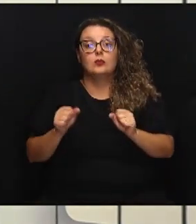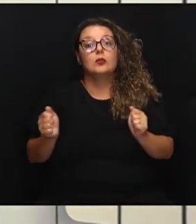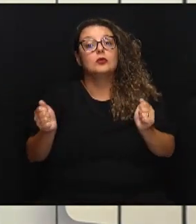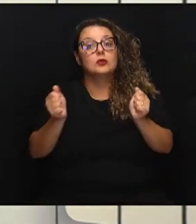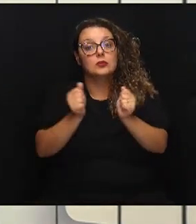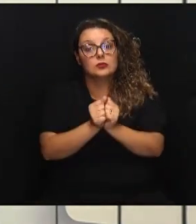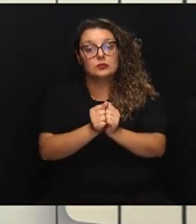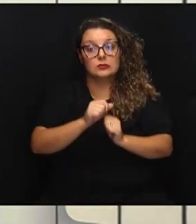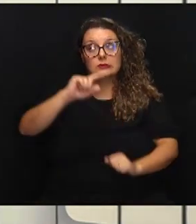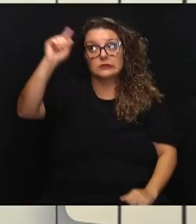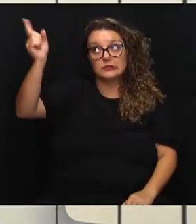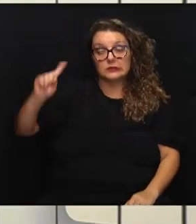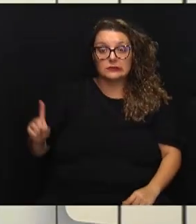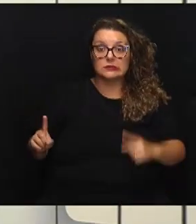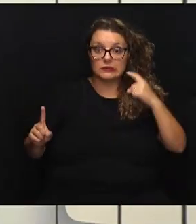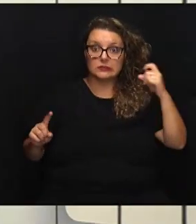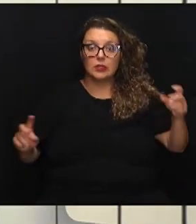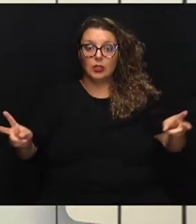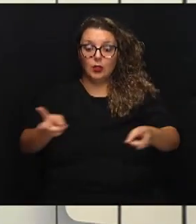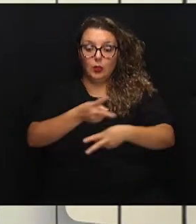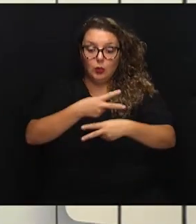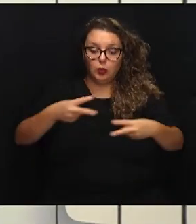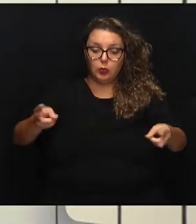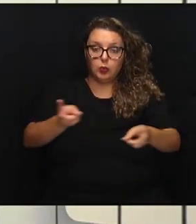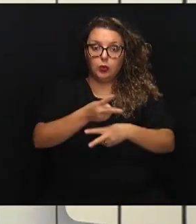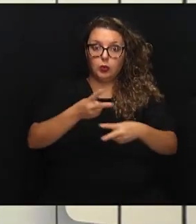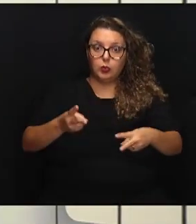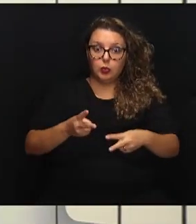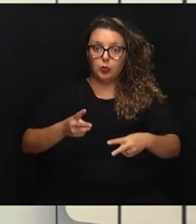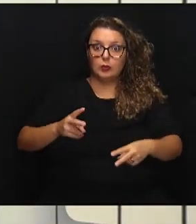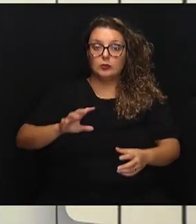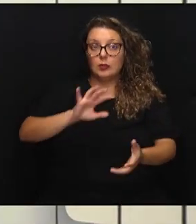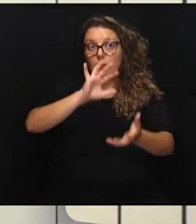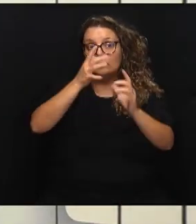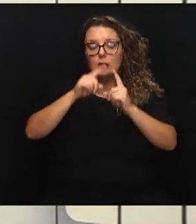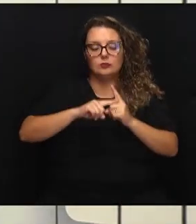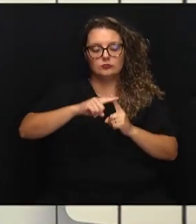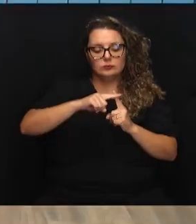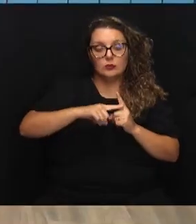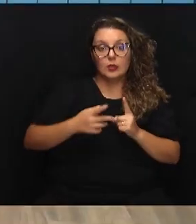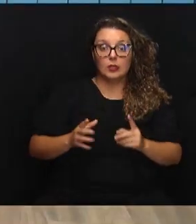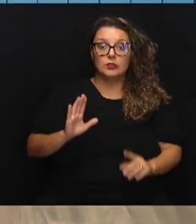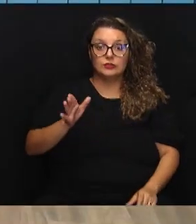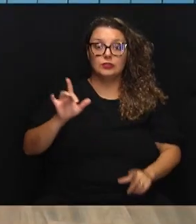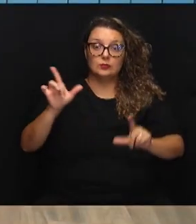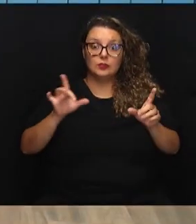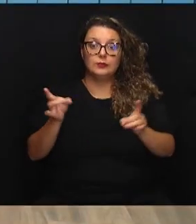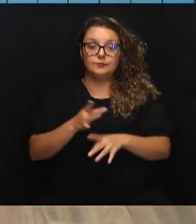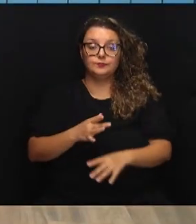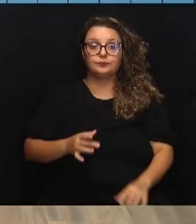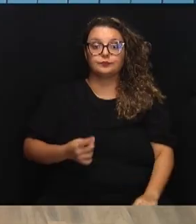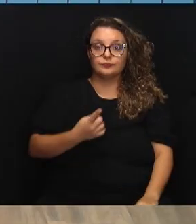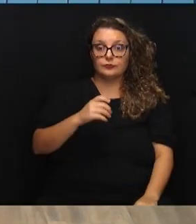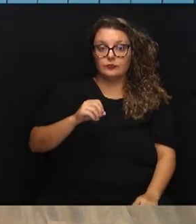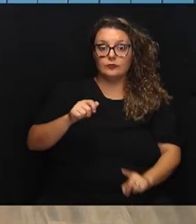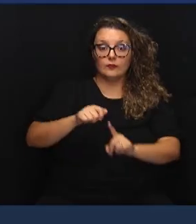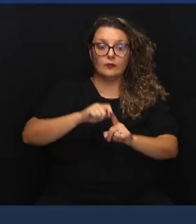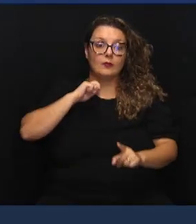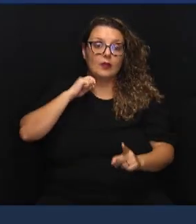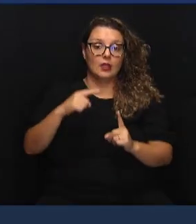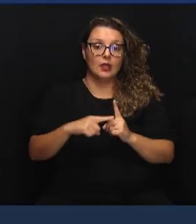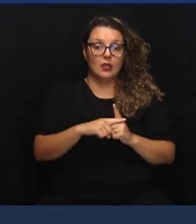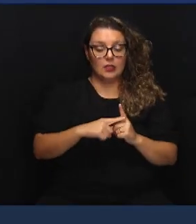de raios e rajadas de vento. Sobre as temperaturas, elas já estão aqui na minha tela, então 10 de abril com mínima